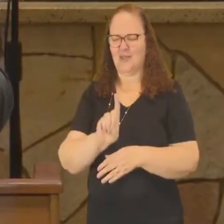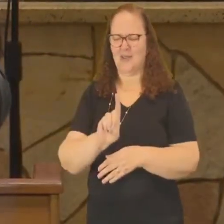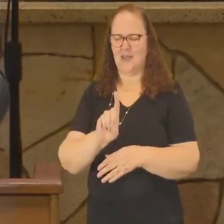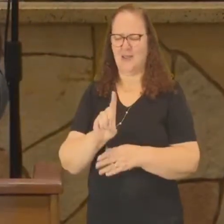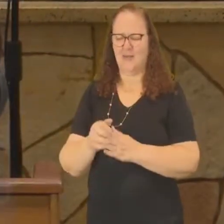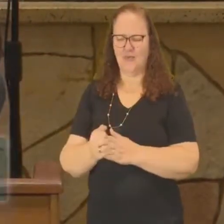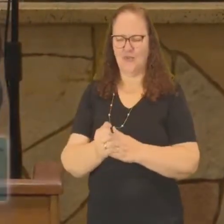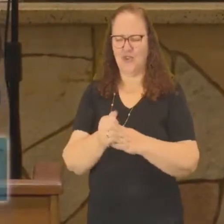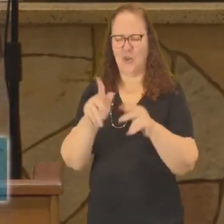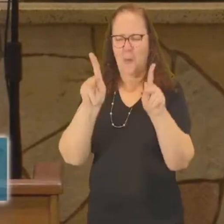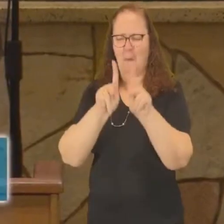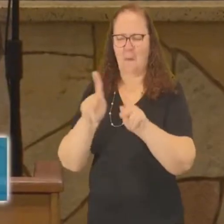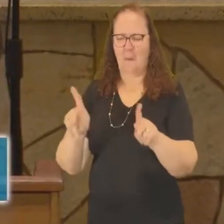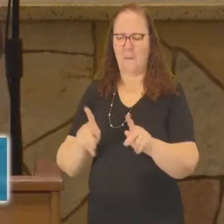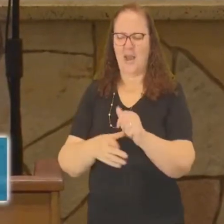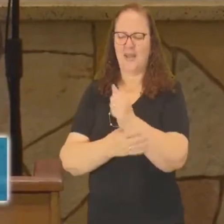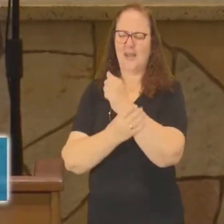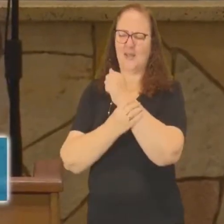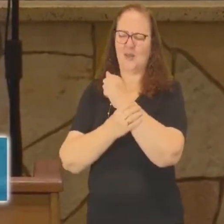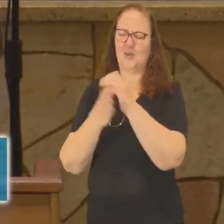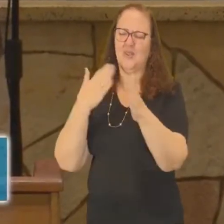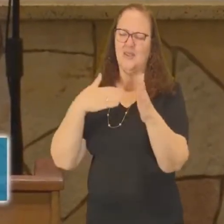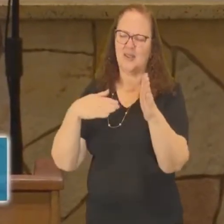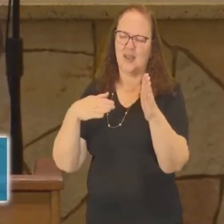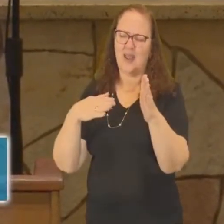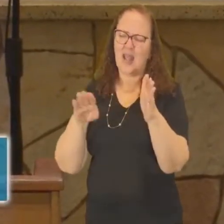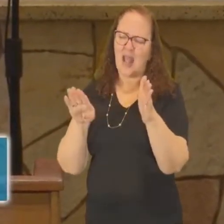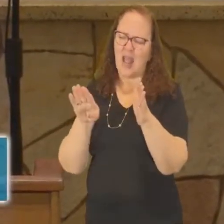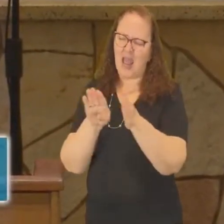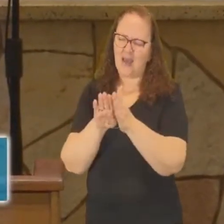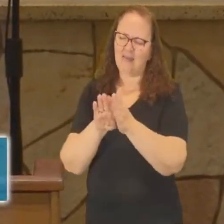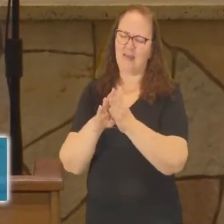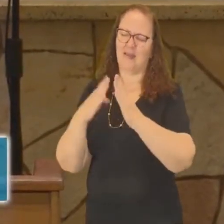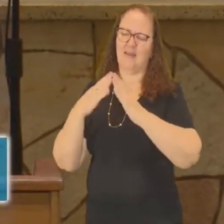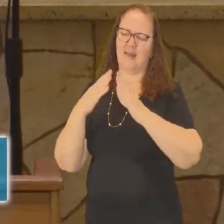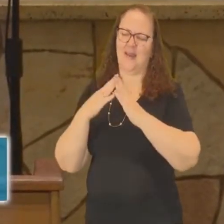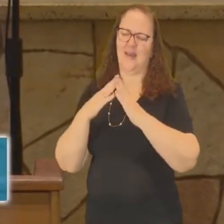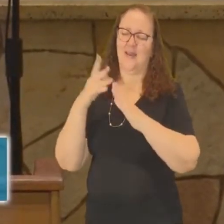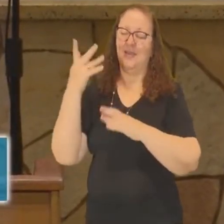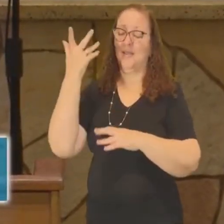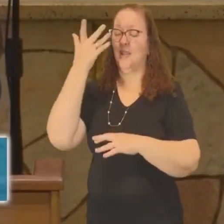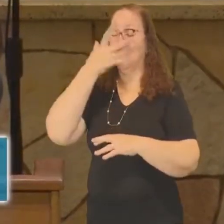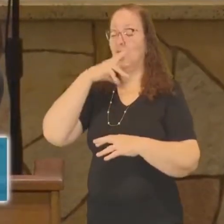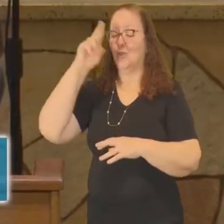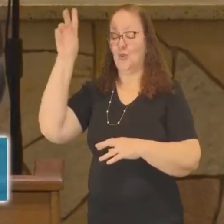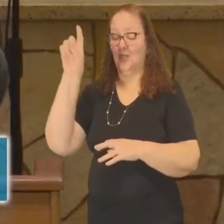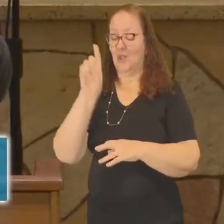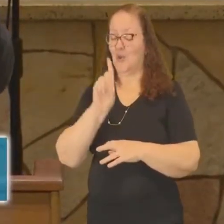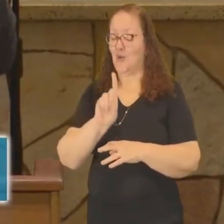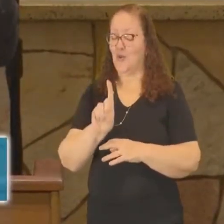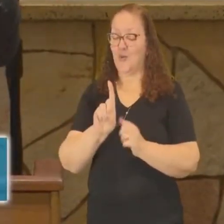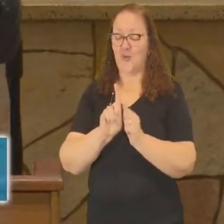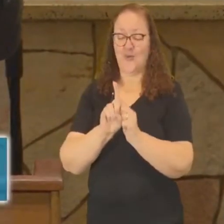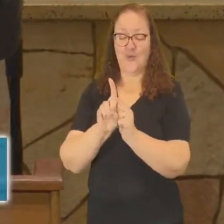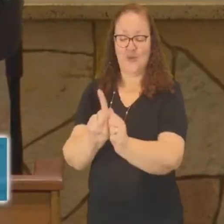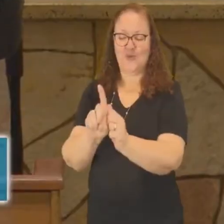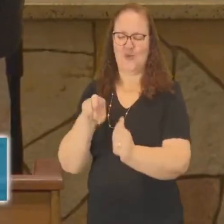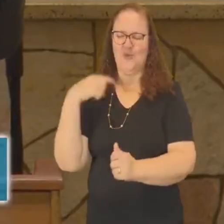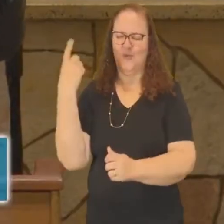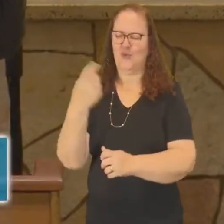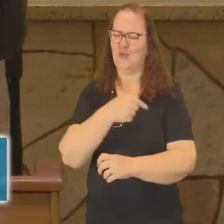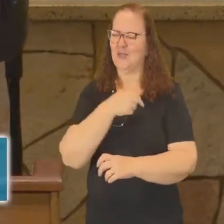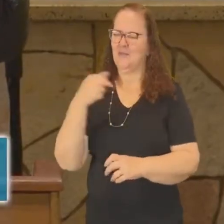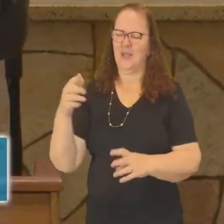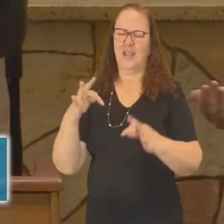e em segurança aos nossos lares. Que a Tua presença seja conosco essa semana. E que a graça do nosso Senhor